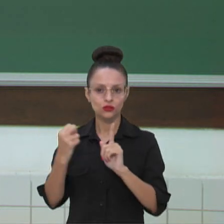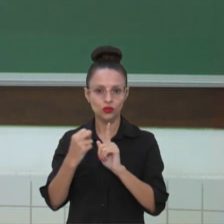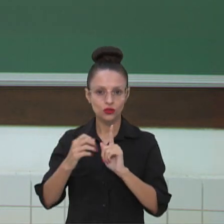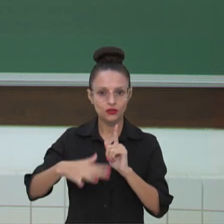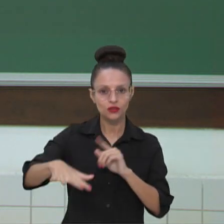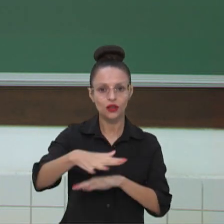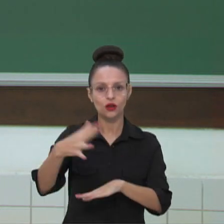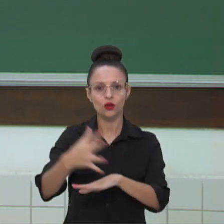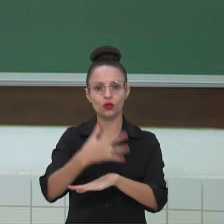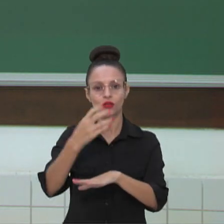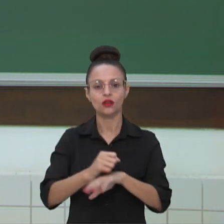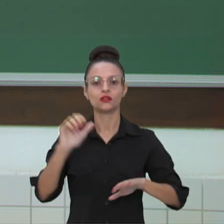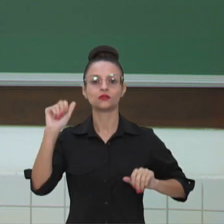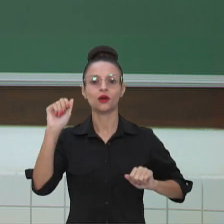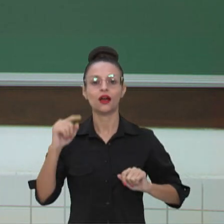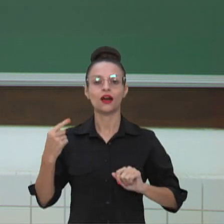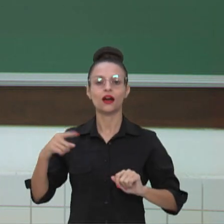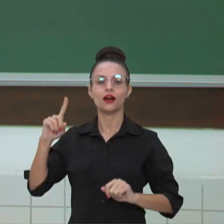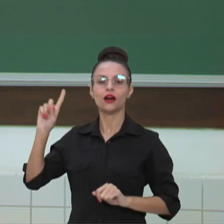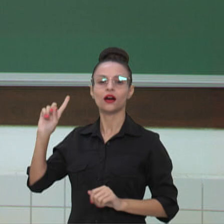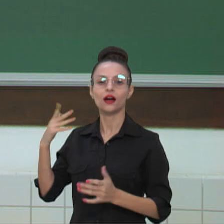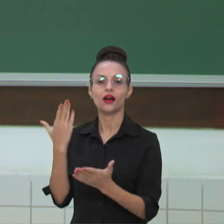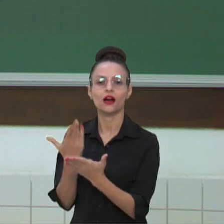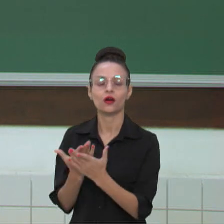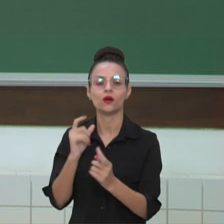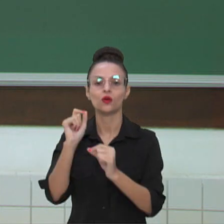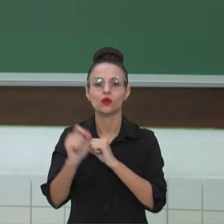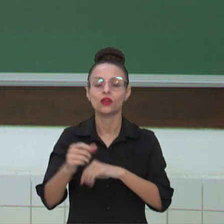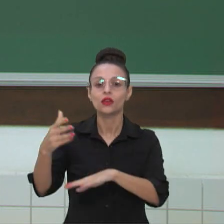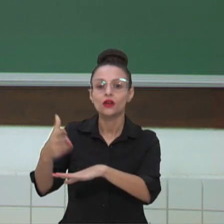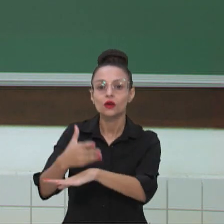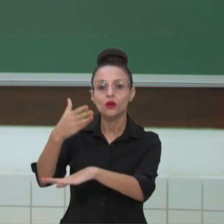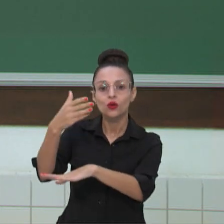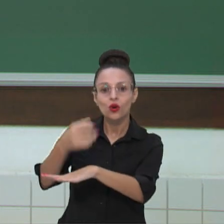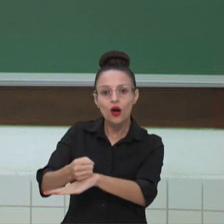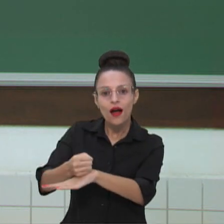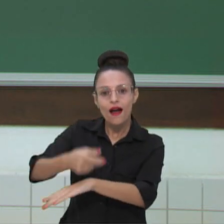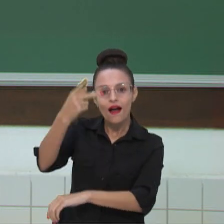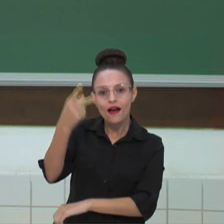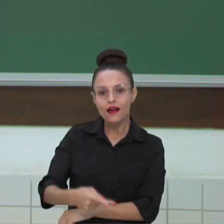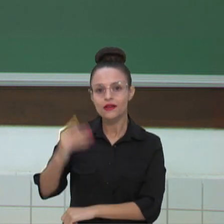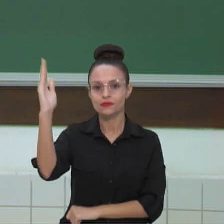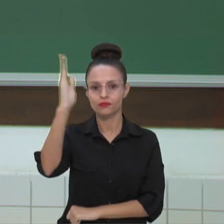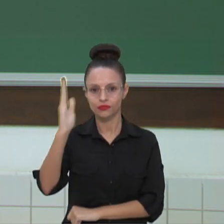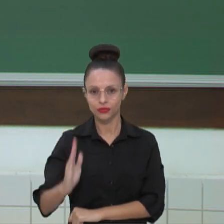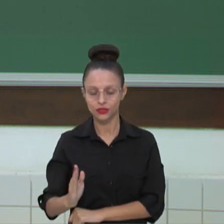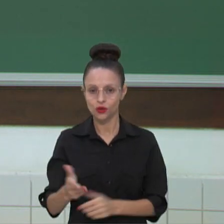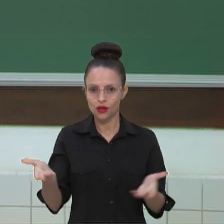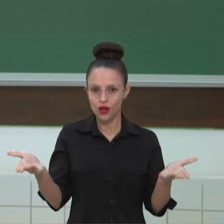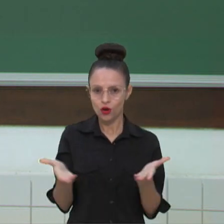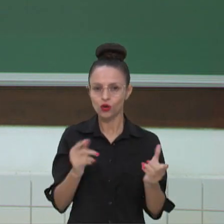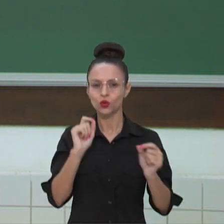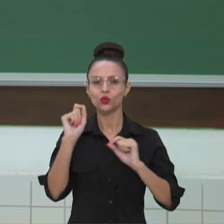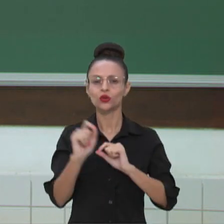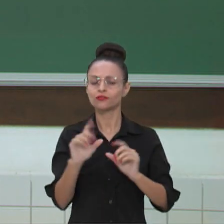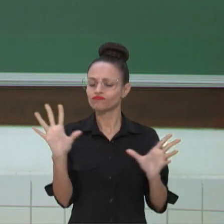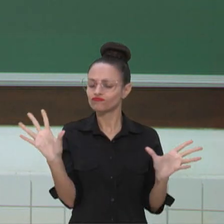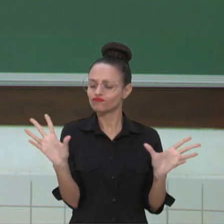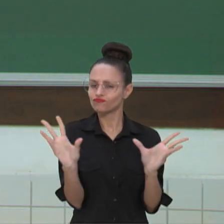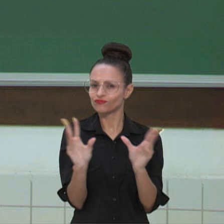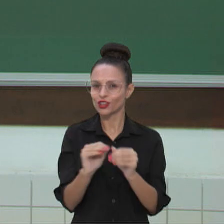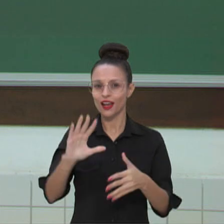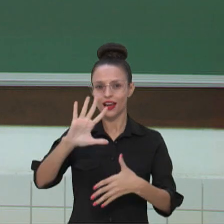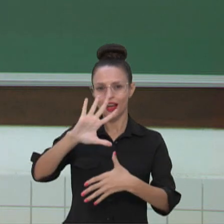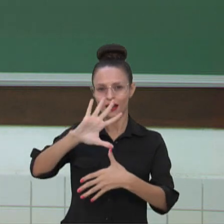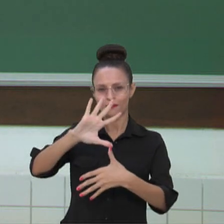Nas aulas anteriores, nós conversamos sobre como era a colônia no Brasil. E na aula de hoje, para fecharmos a